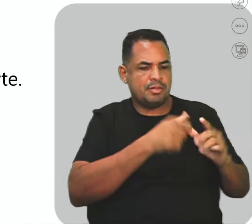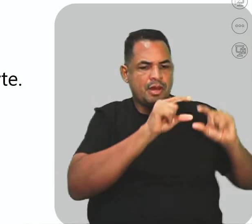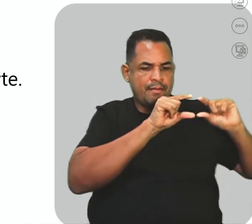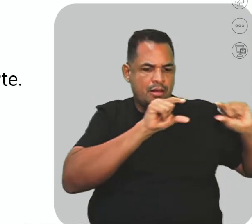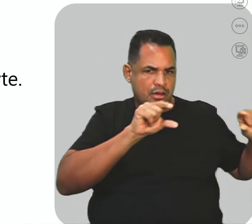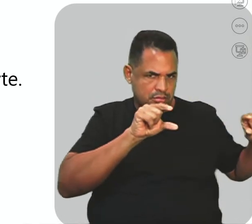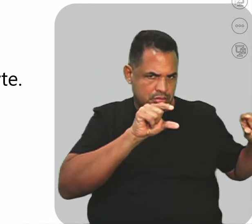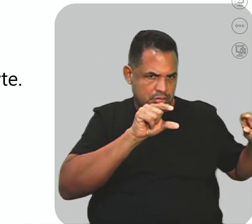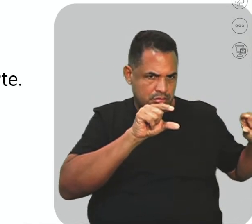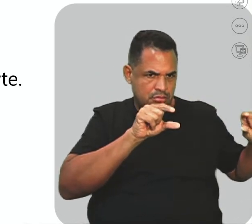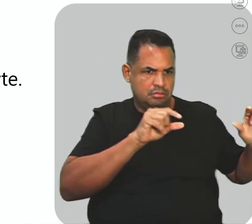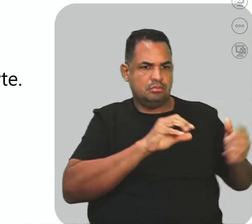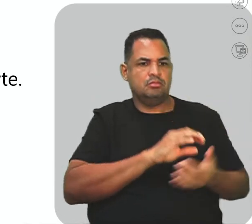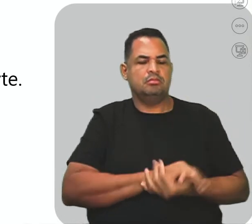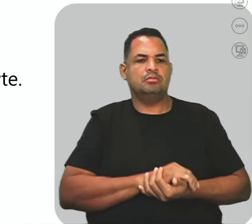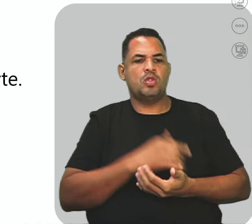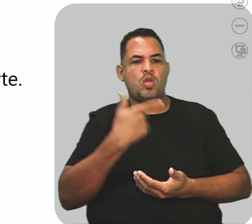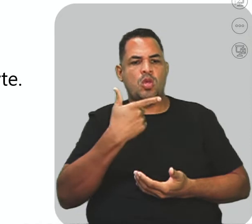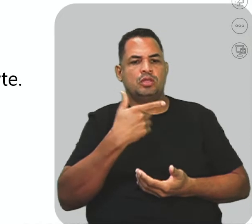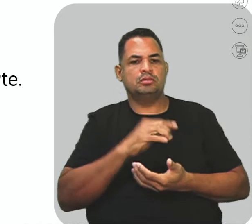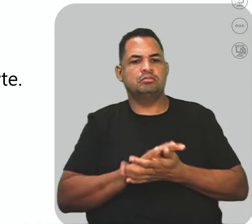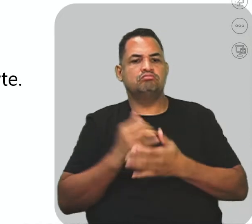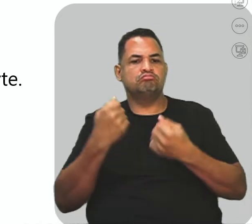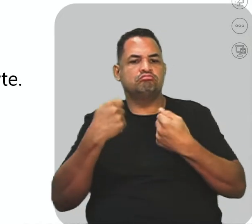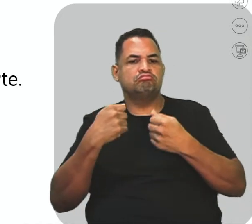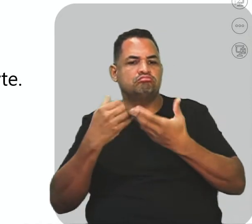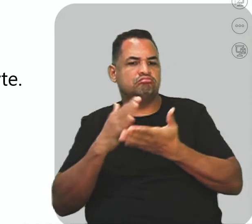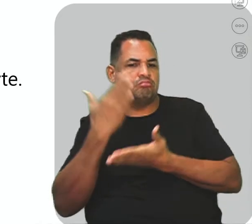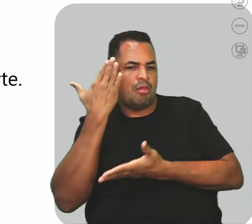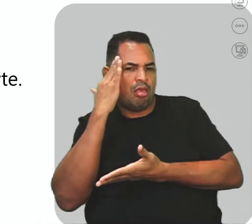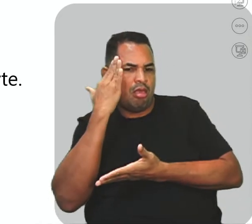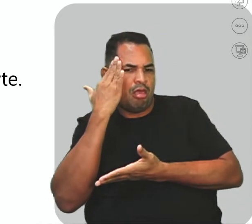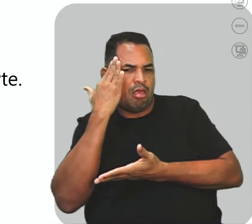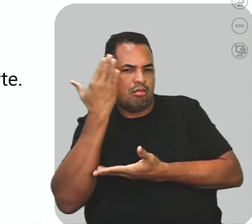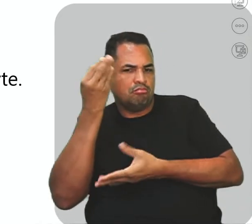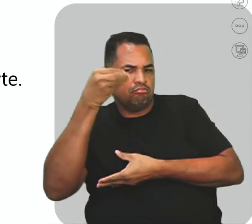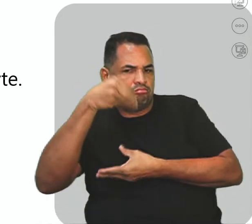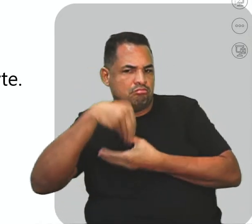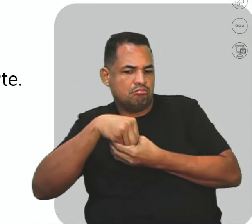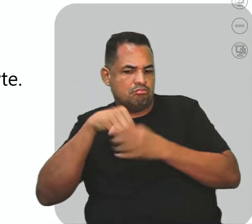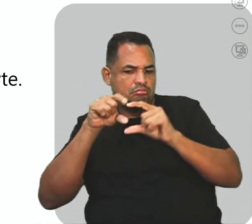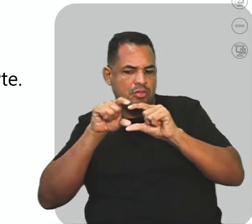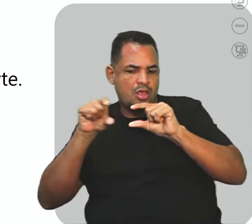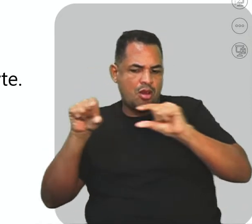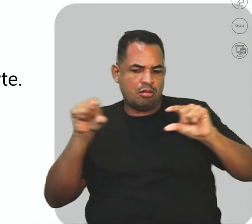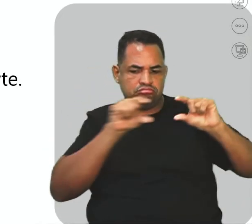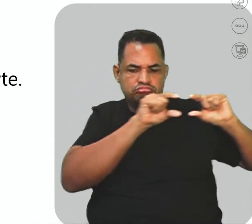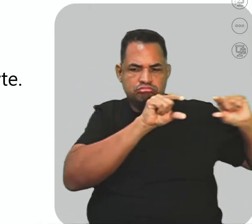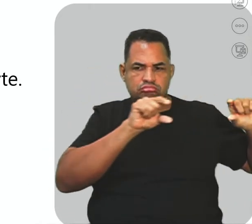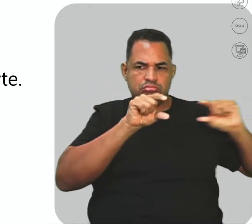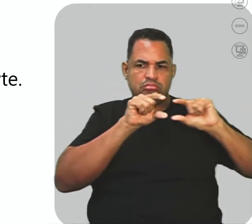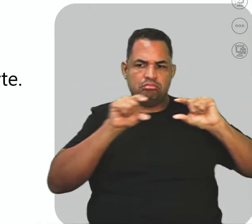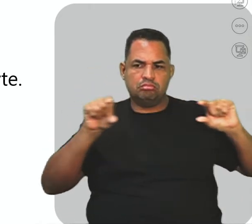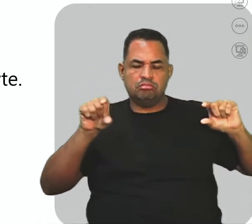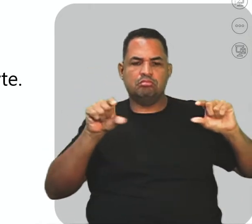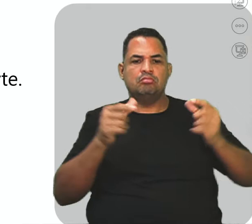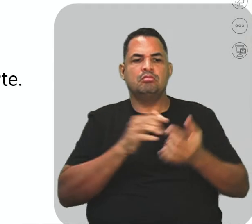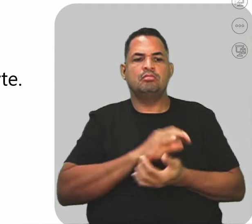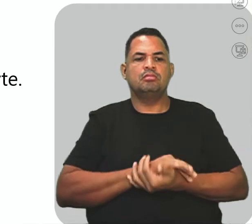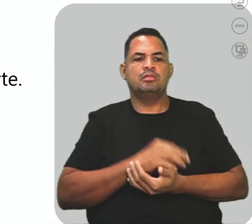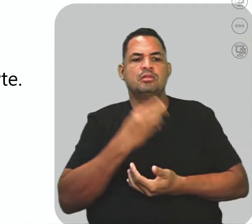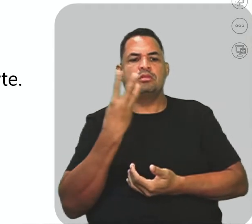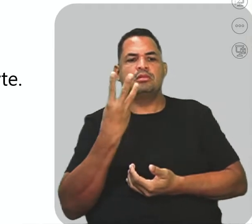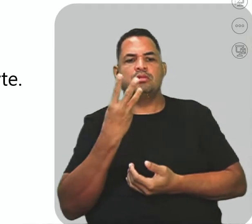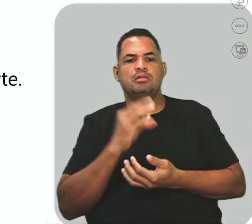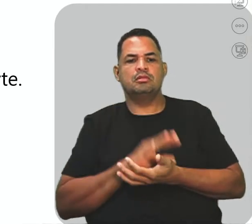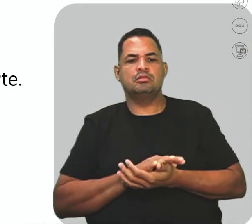parte. 2. Permitir a compreensão interna das duas frases.